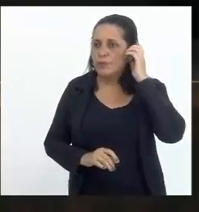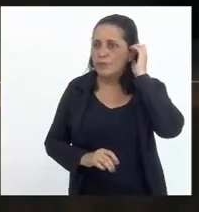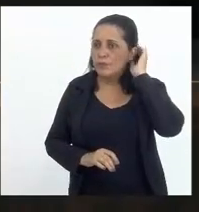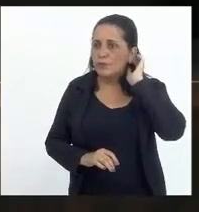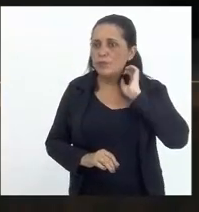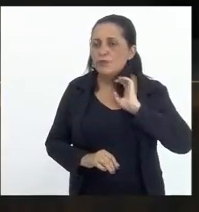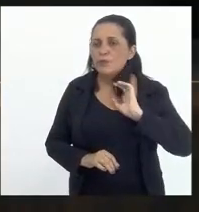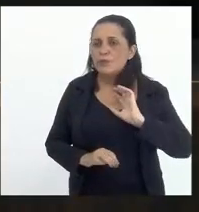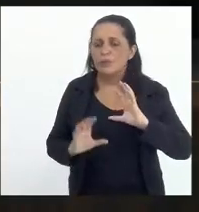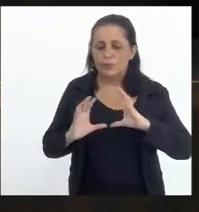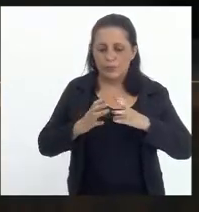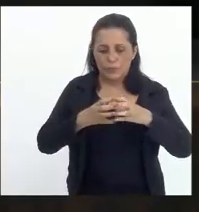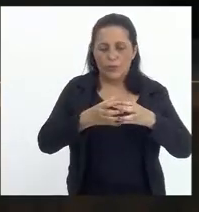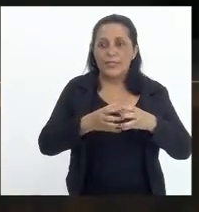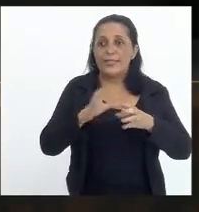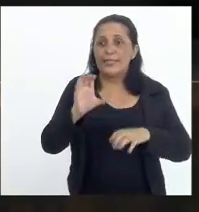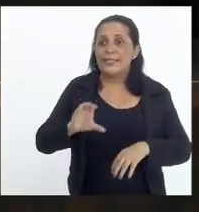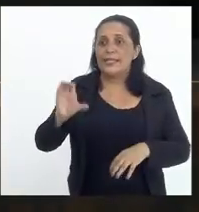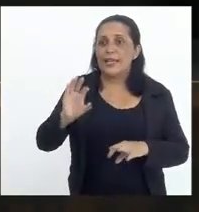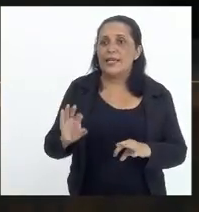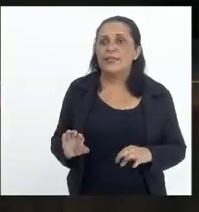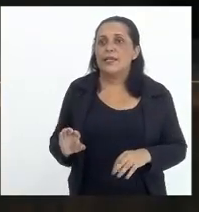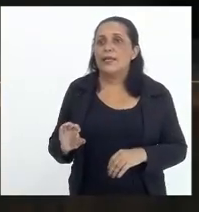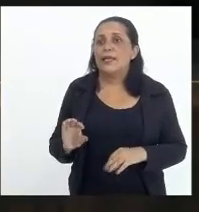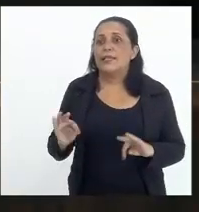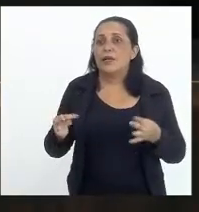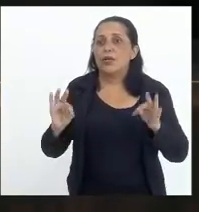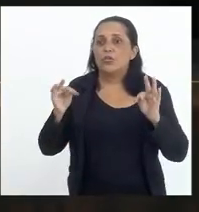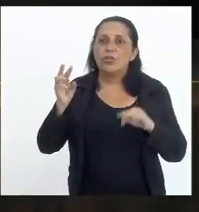Pela Comissão de Ciência e Tecnologia, deputado Valdeir Carneiro.